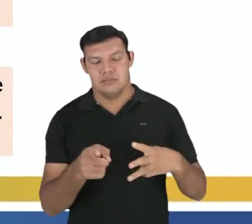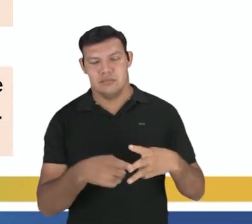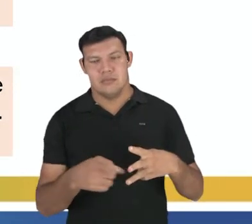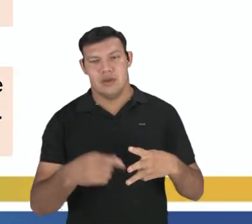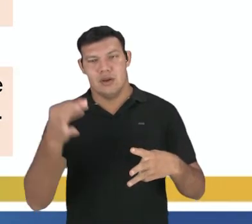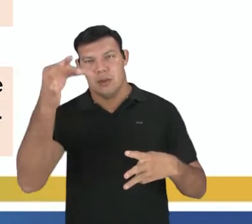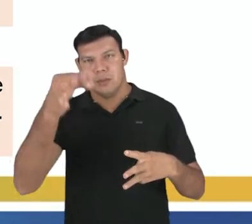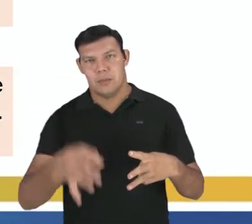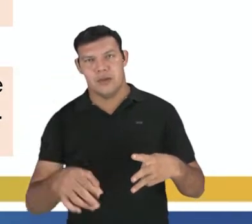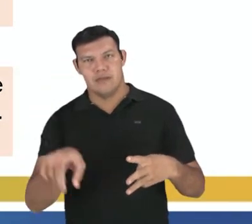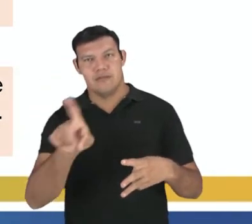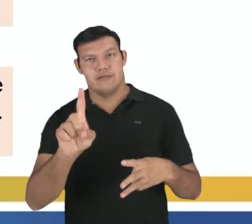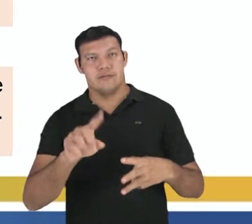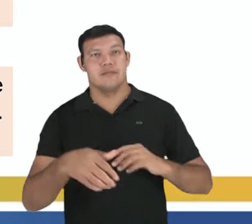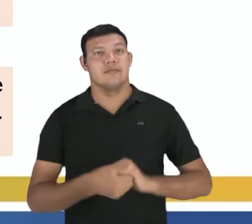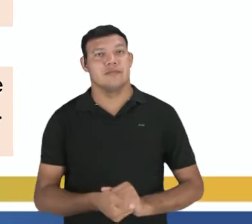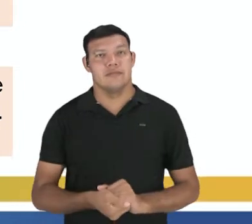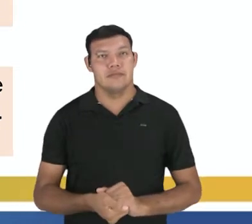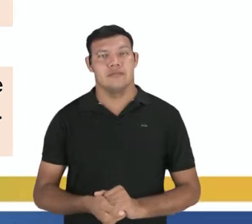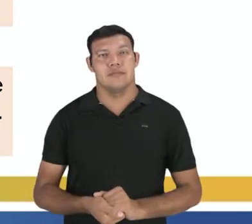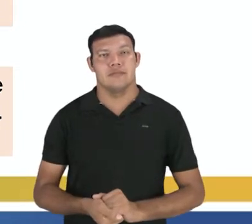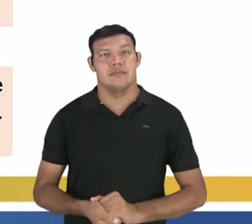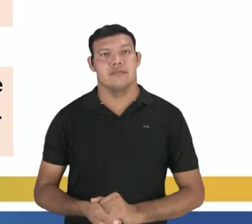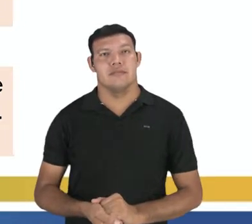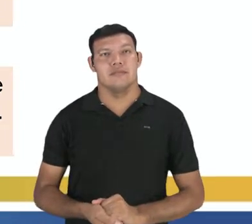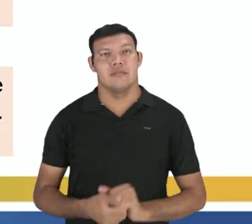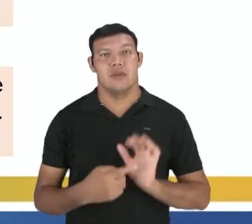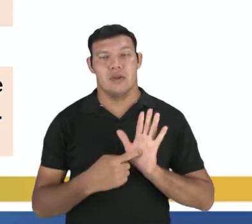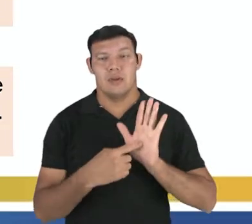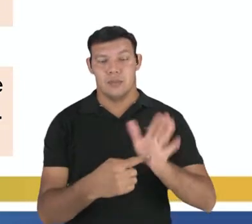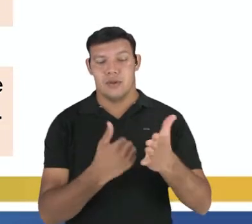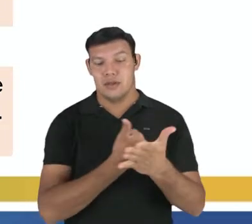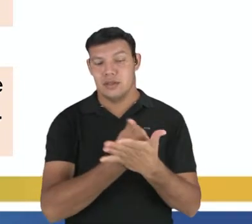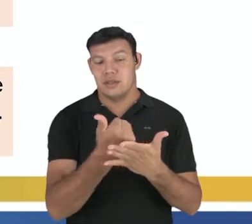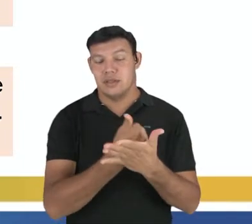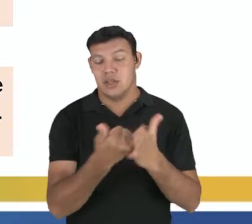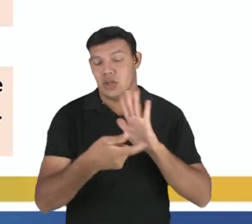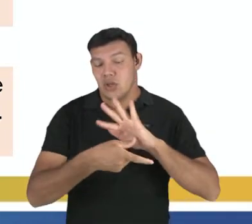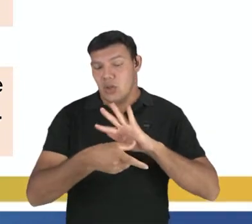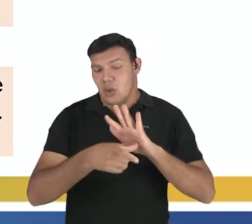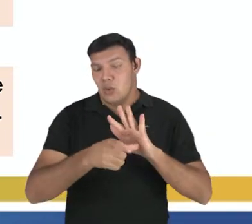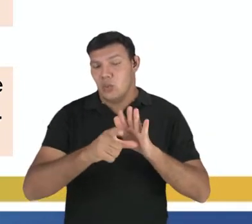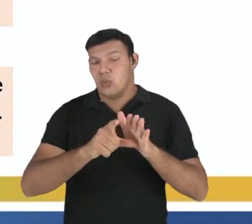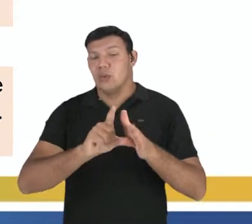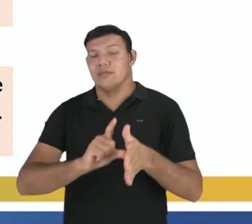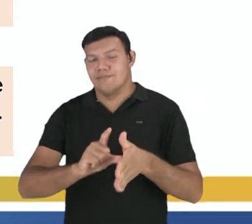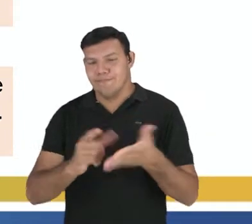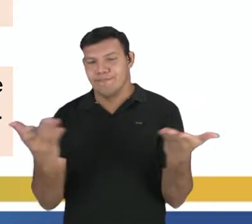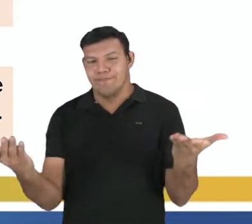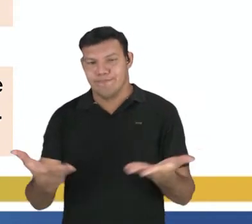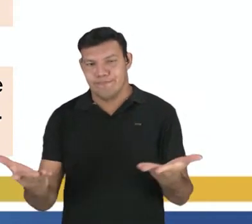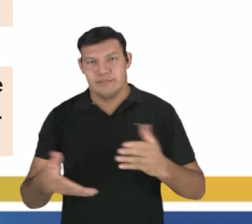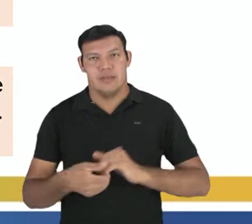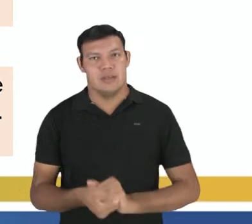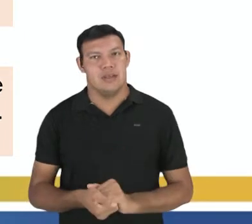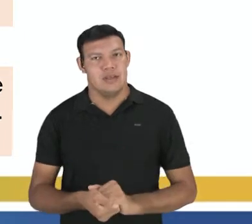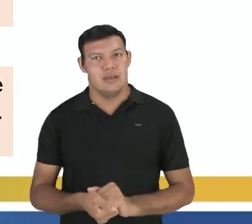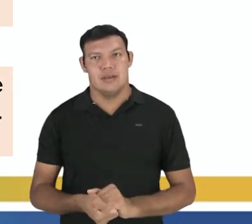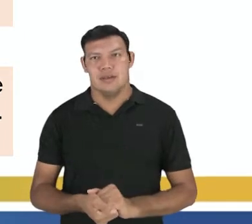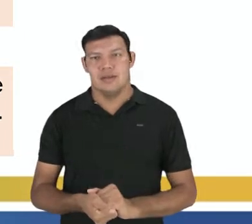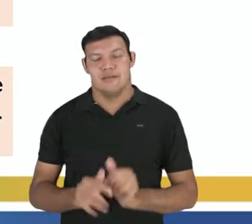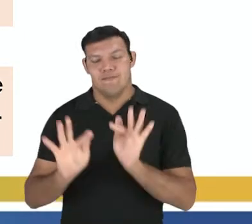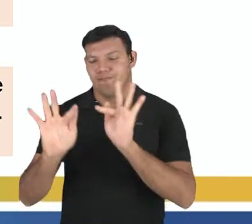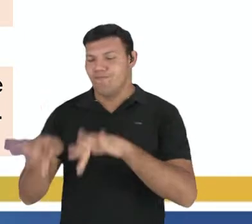Pretérito imperfeito. O pretérito imperfeito exprime uma ação anterior ao presente, mas ainda